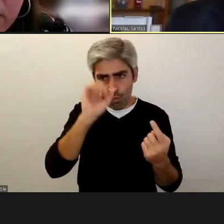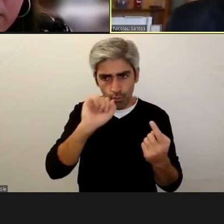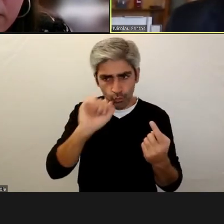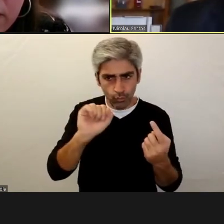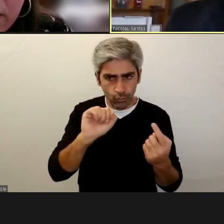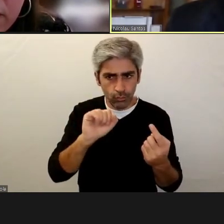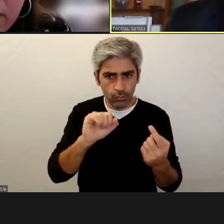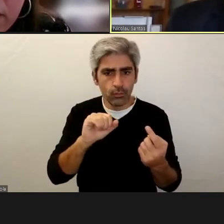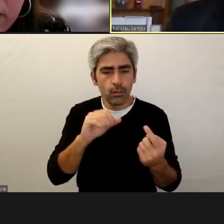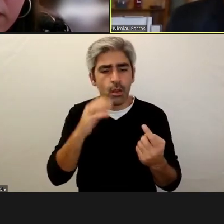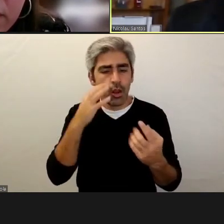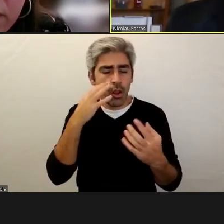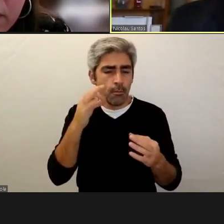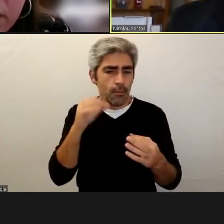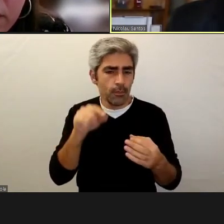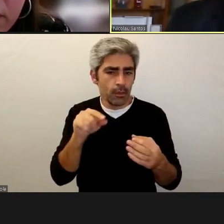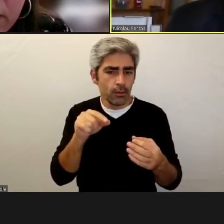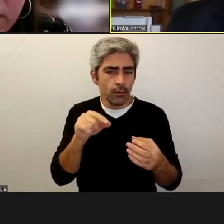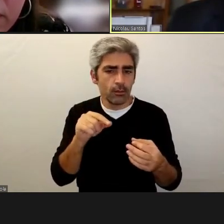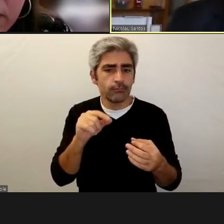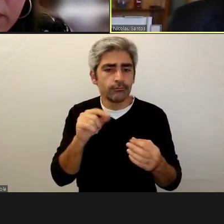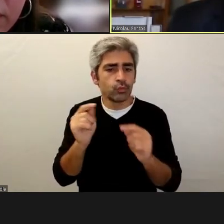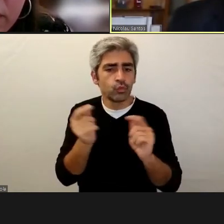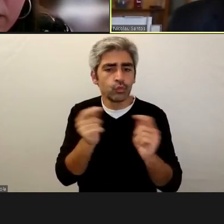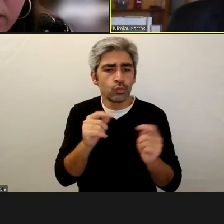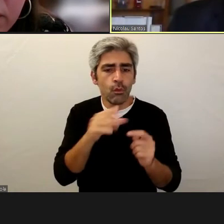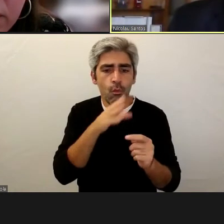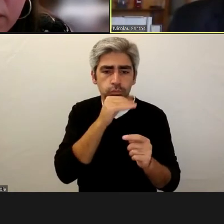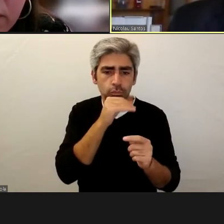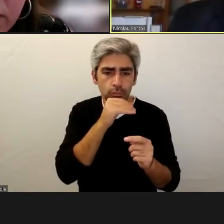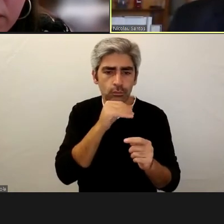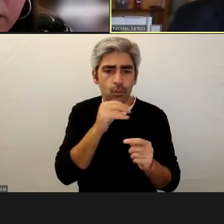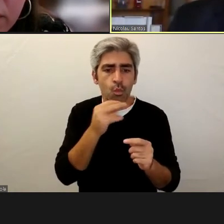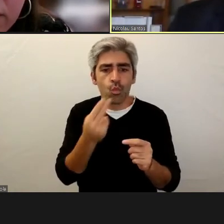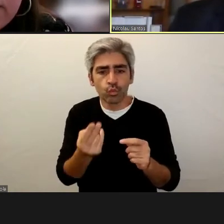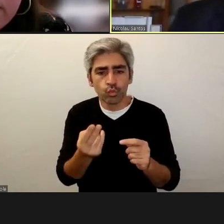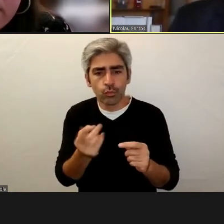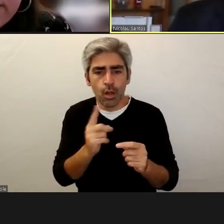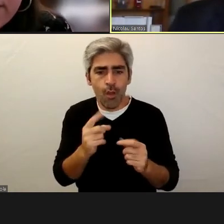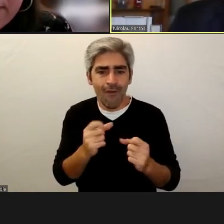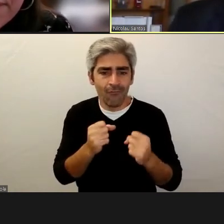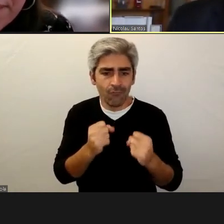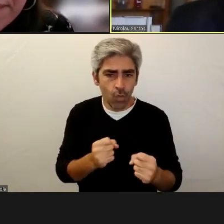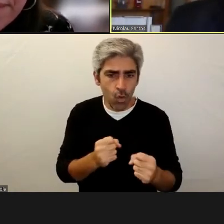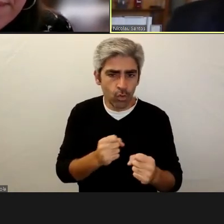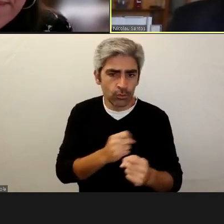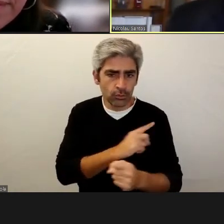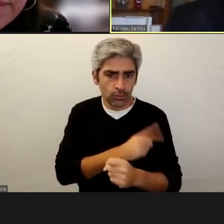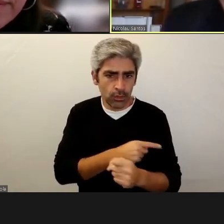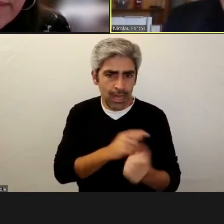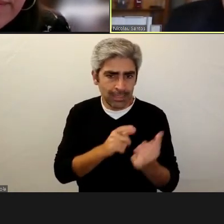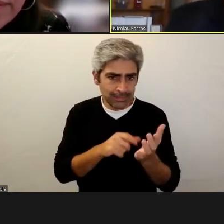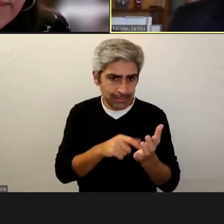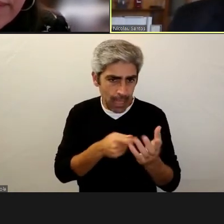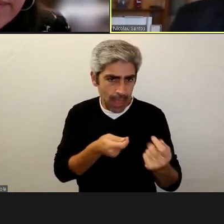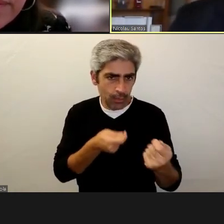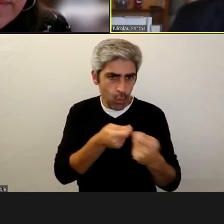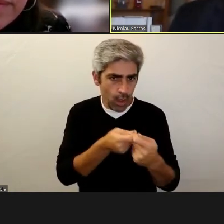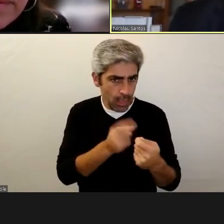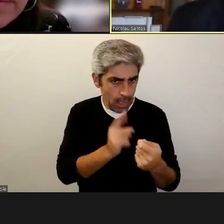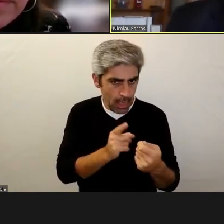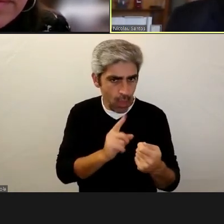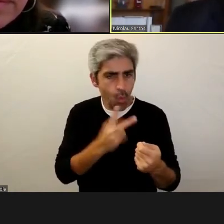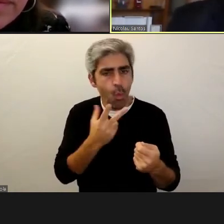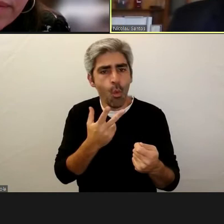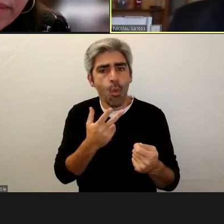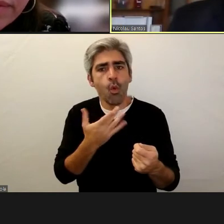muito normal que se venha discutir se a polícia utilizou a força necessária, adequada, ou se